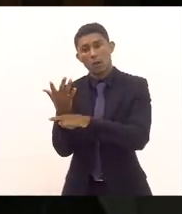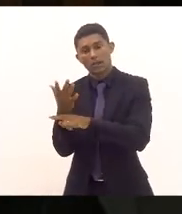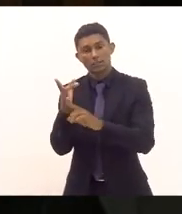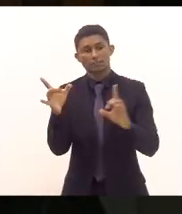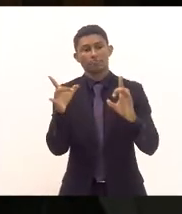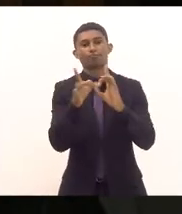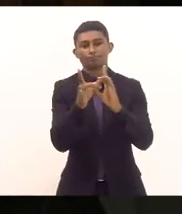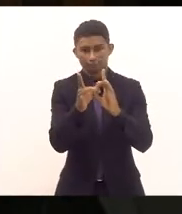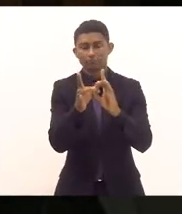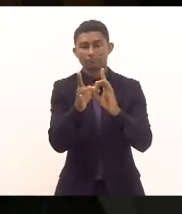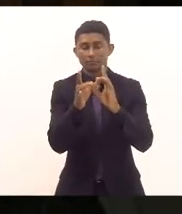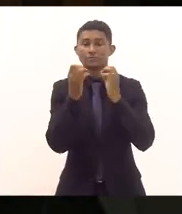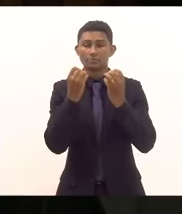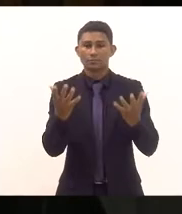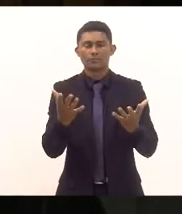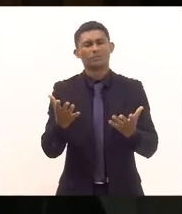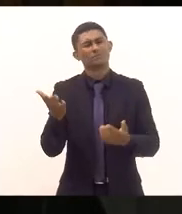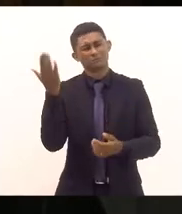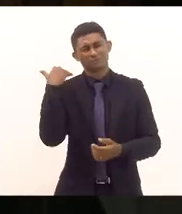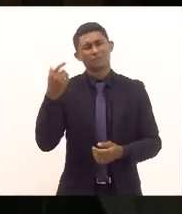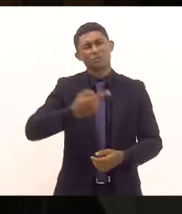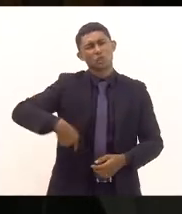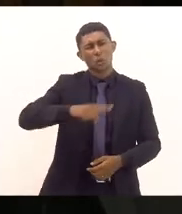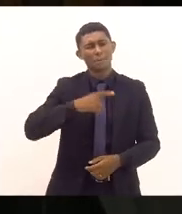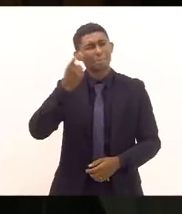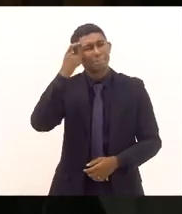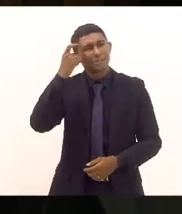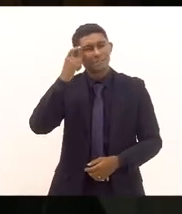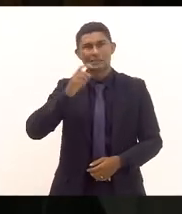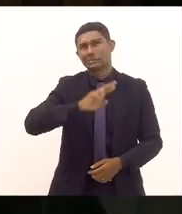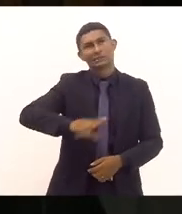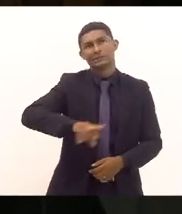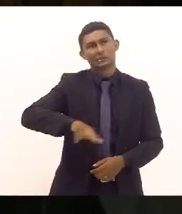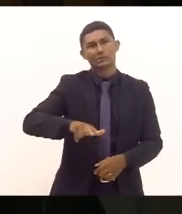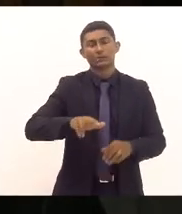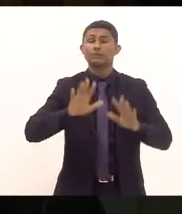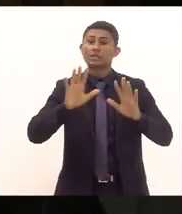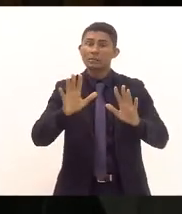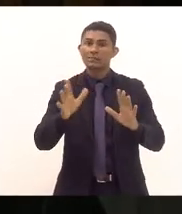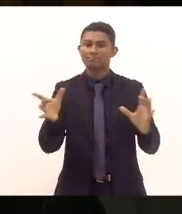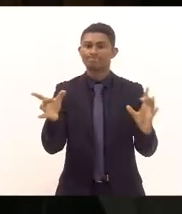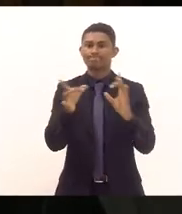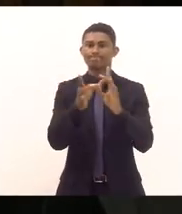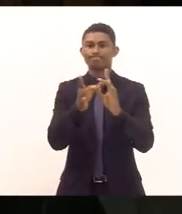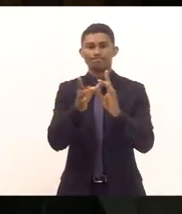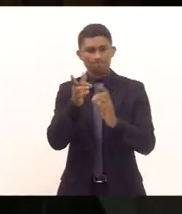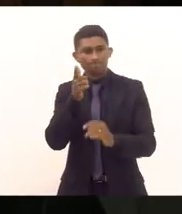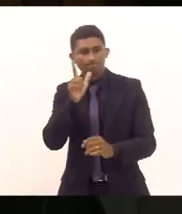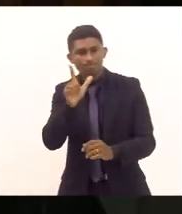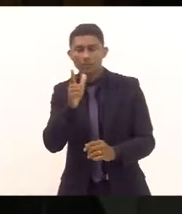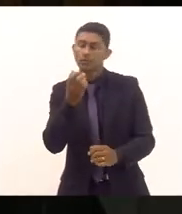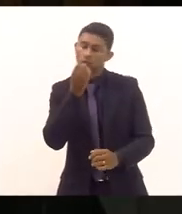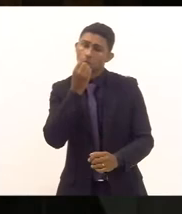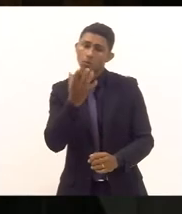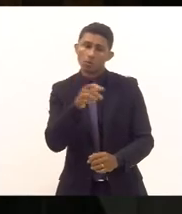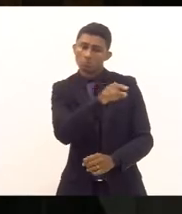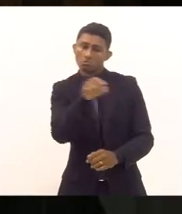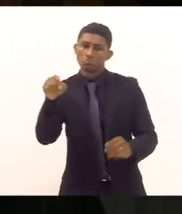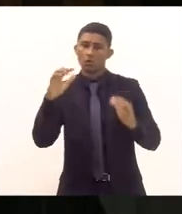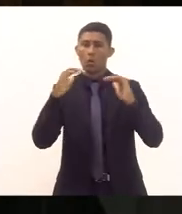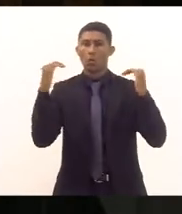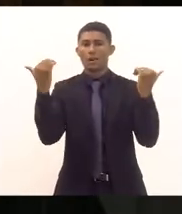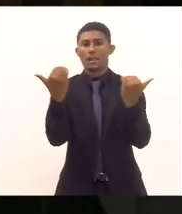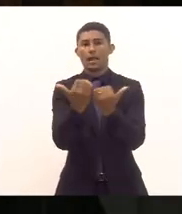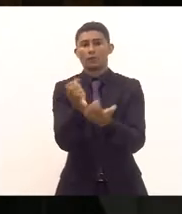caminho que a gente inicialmente apostou para fortalecer o ensino superior na zona oeste foi o caminho possível que a comunidade acadêmica escolheu